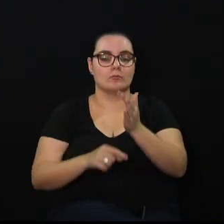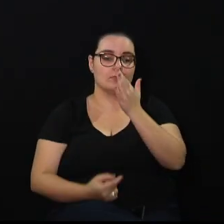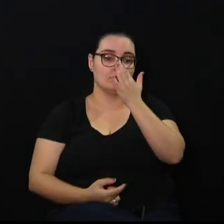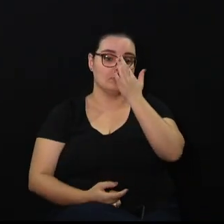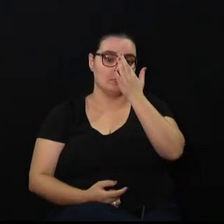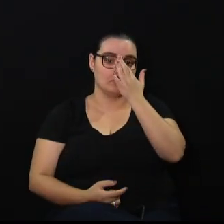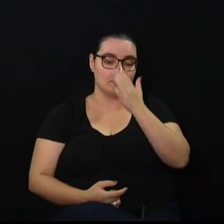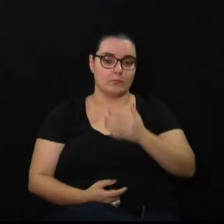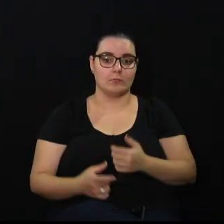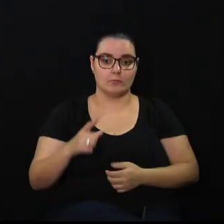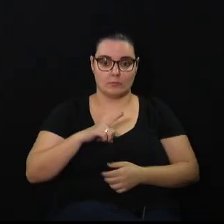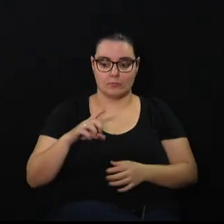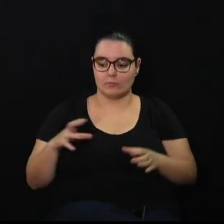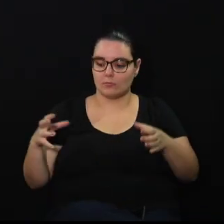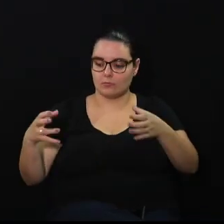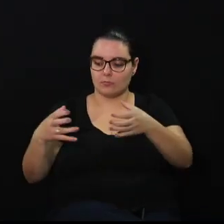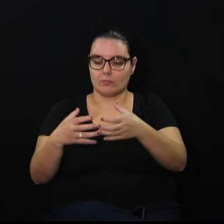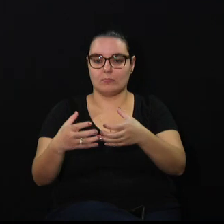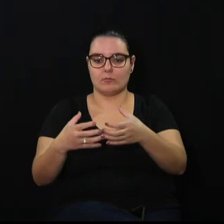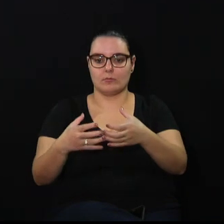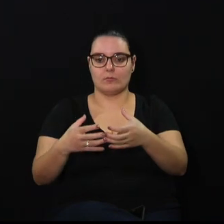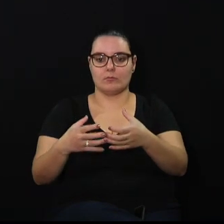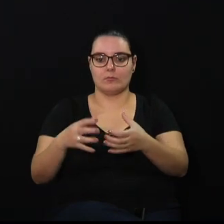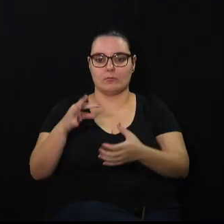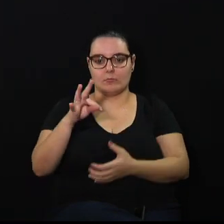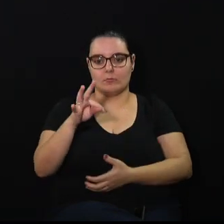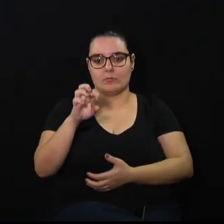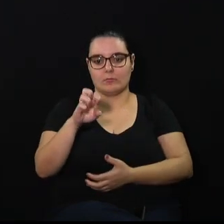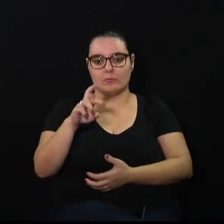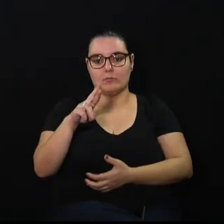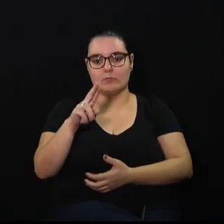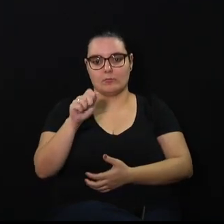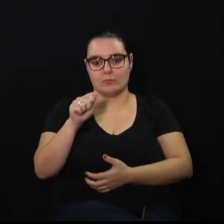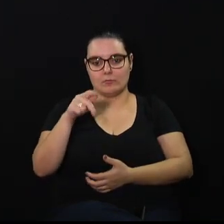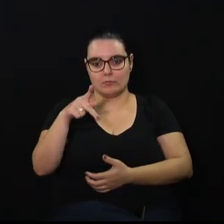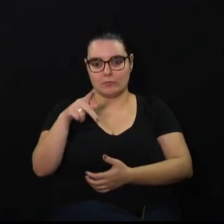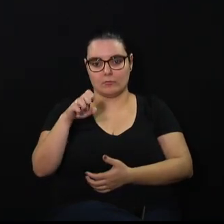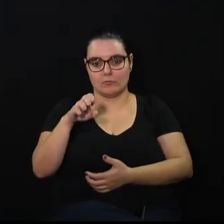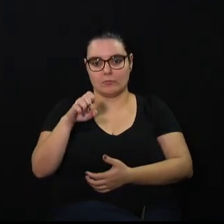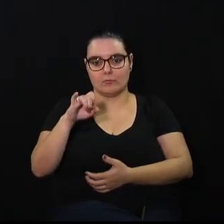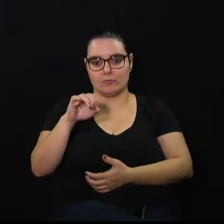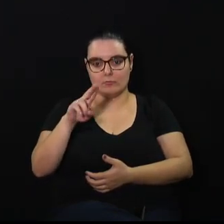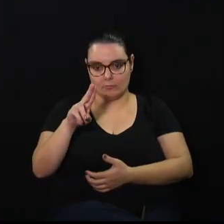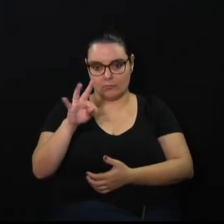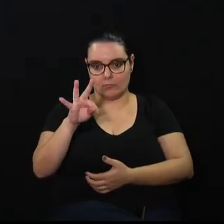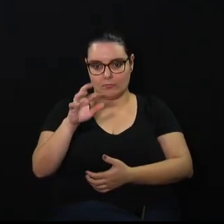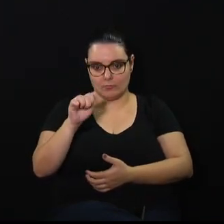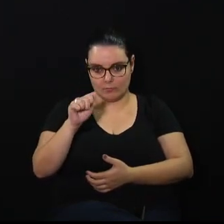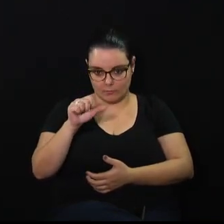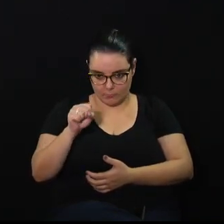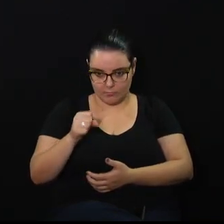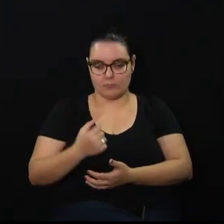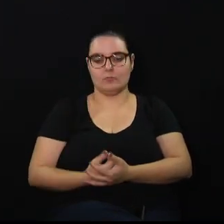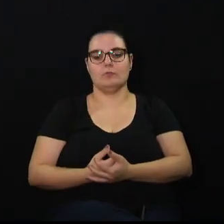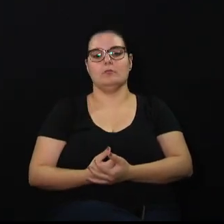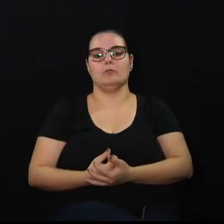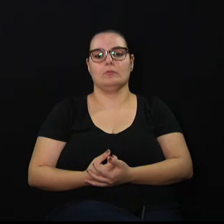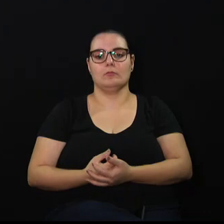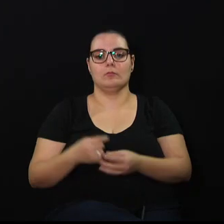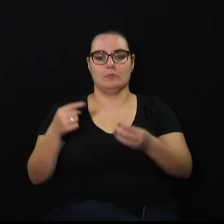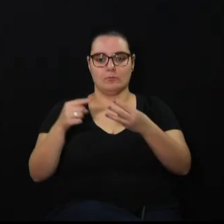gente tem uma equipe de terapeutas porque a partir disso a gente consegue trabalhar a generalização que é o terceiro objetivo